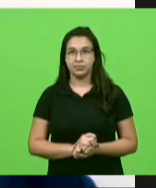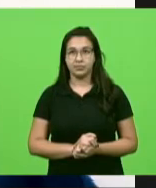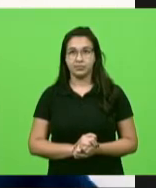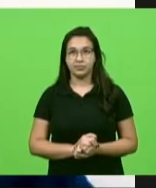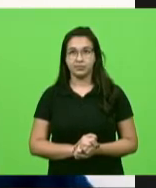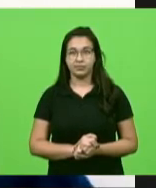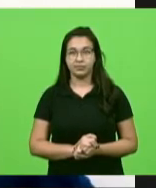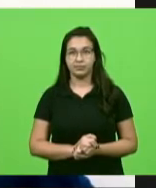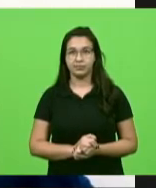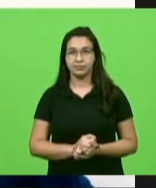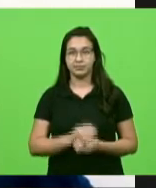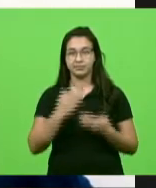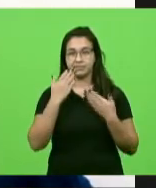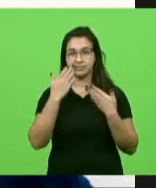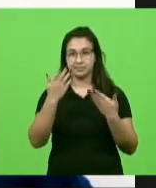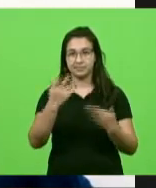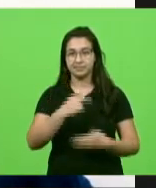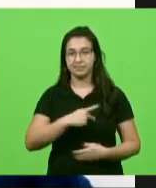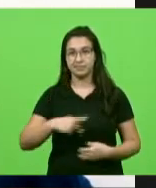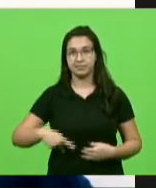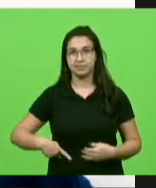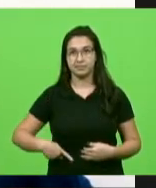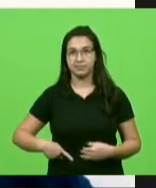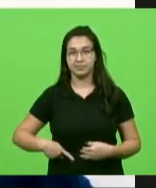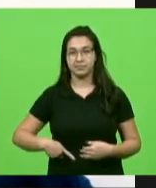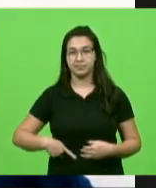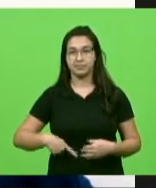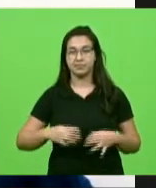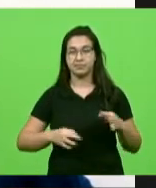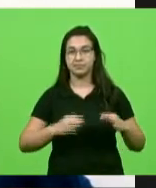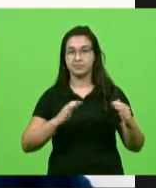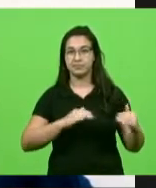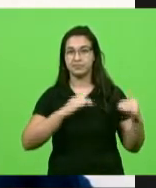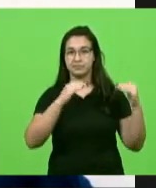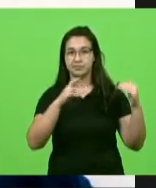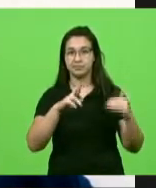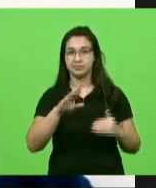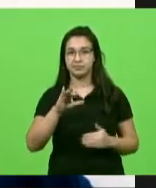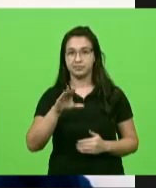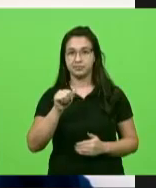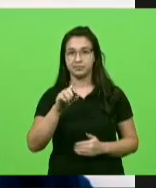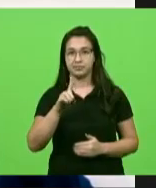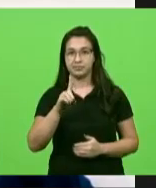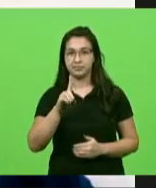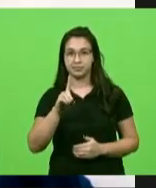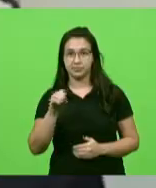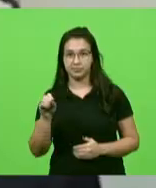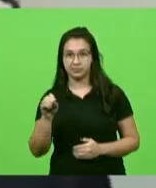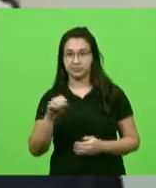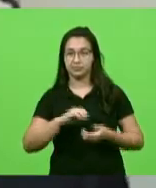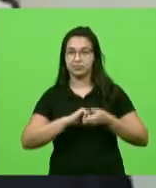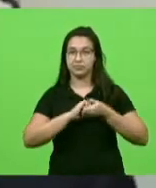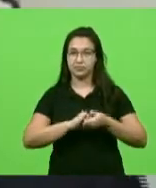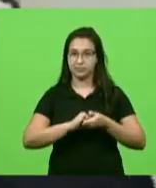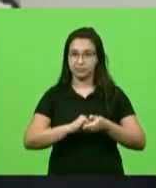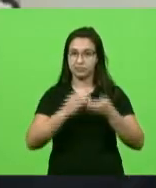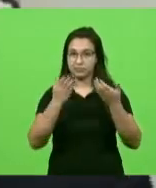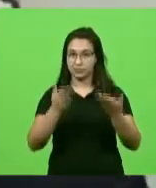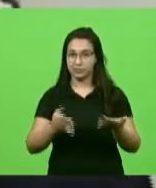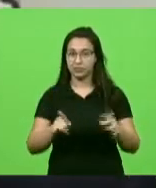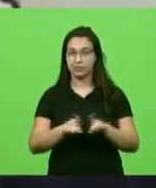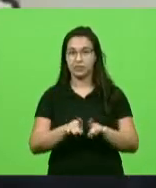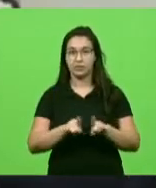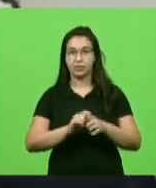Obrigado Presidente Desembargador Ricardo Reis a quem o comprimento e ao complementado quero